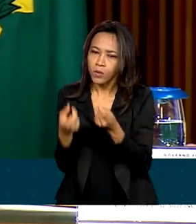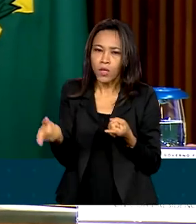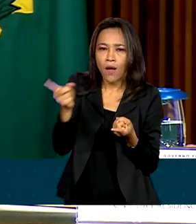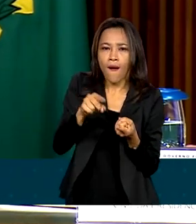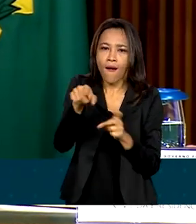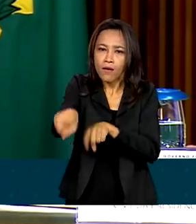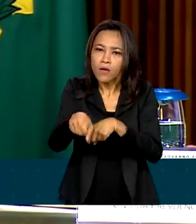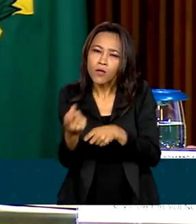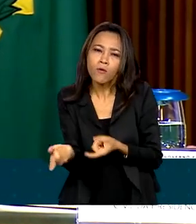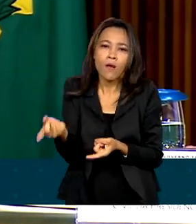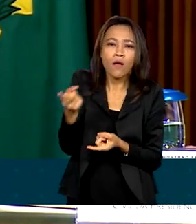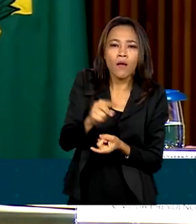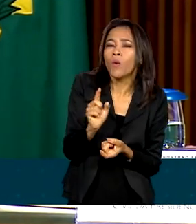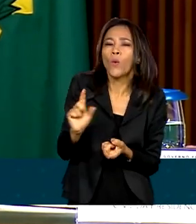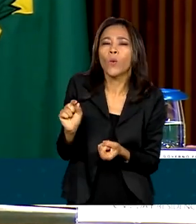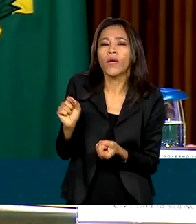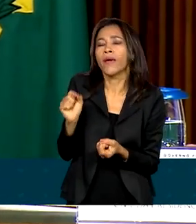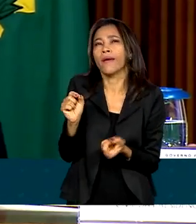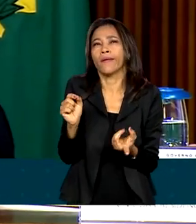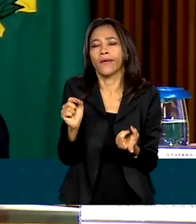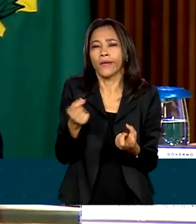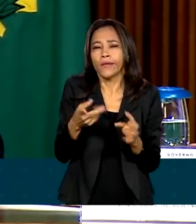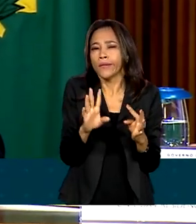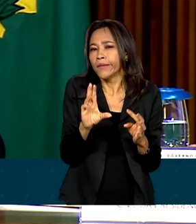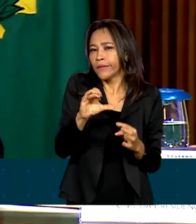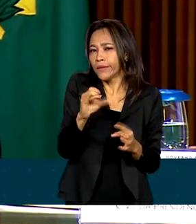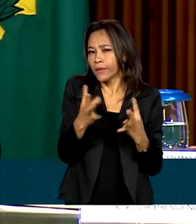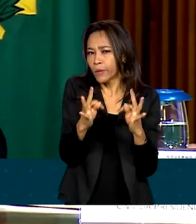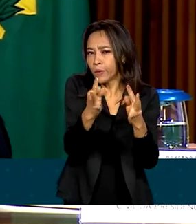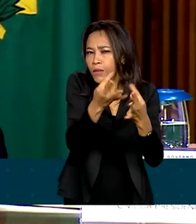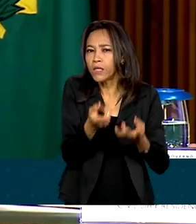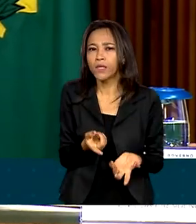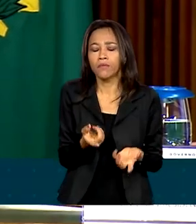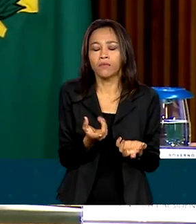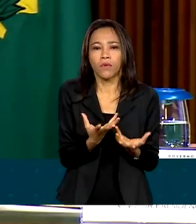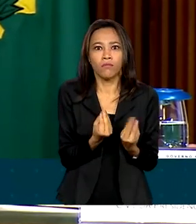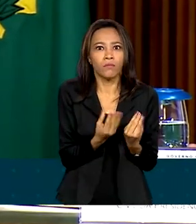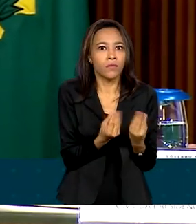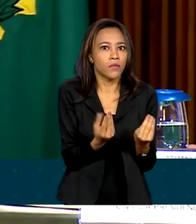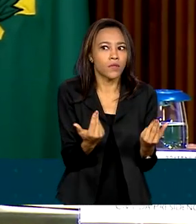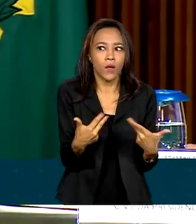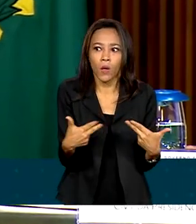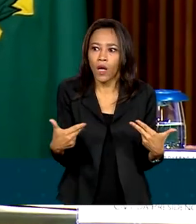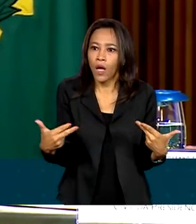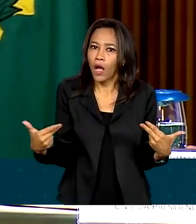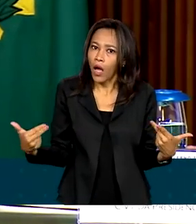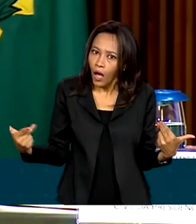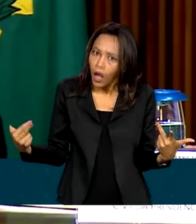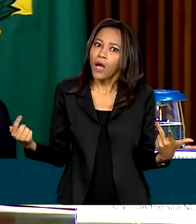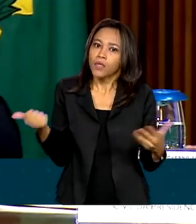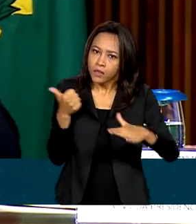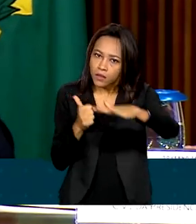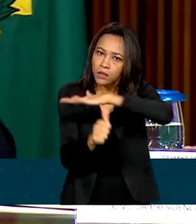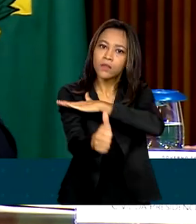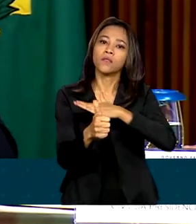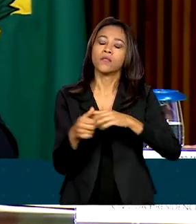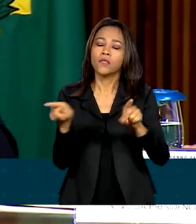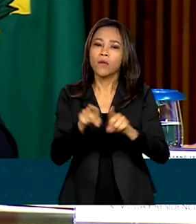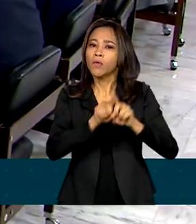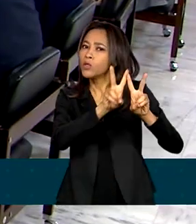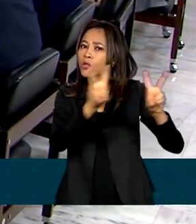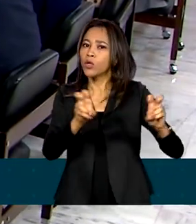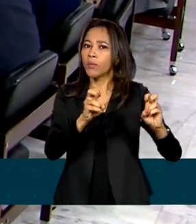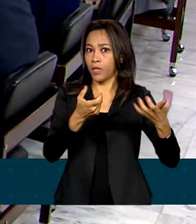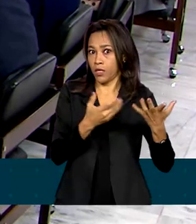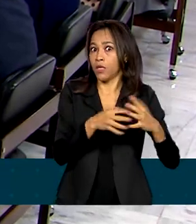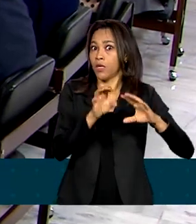o que a gente vai fazer na área de ciência e tecnologia. Tem muita coisa para a gente investir, sobretudo em obras de infraestrutura.